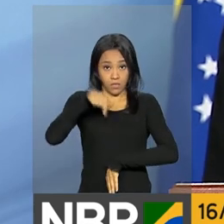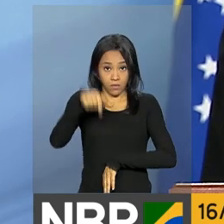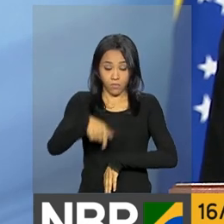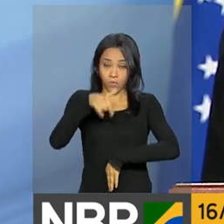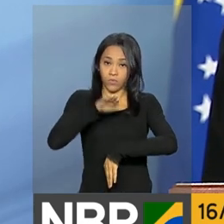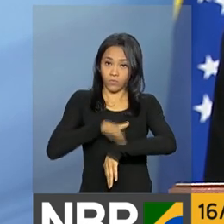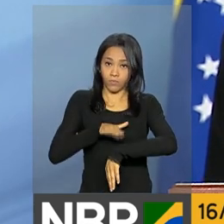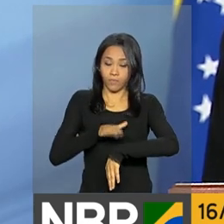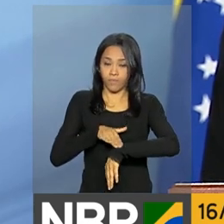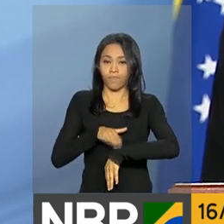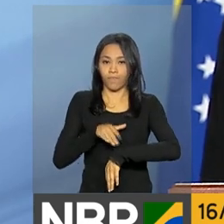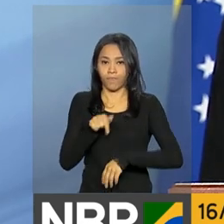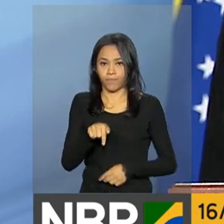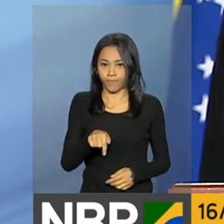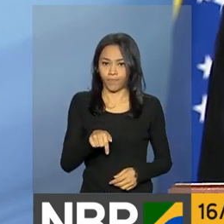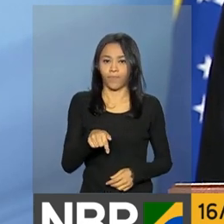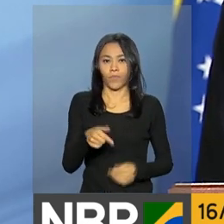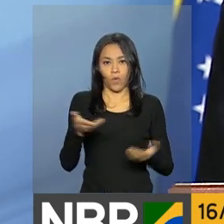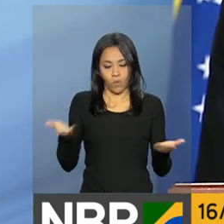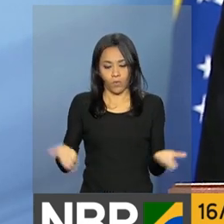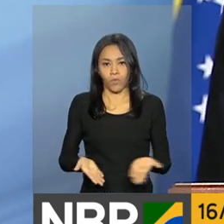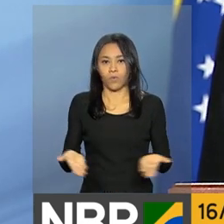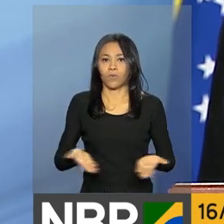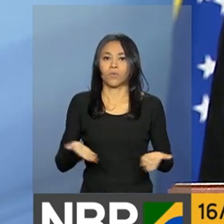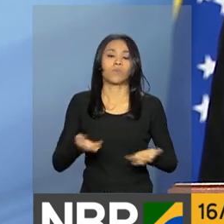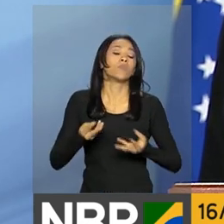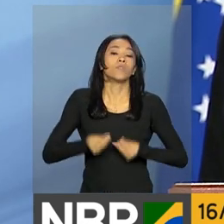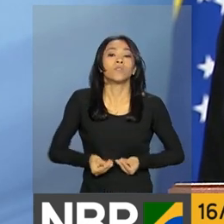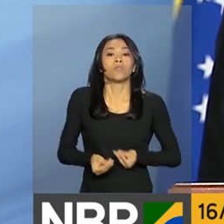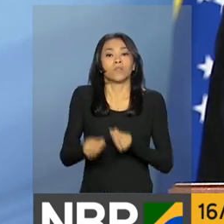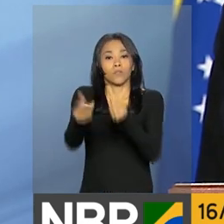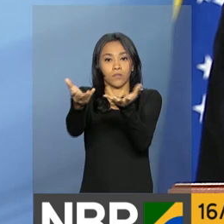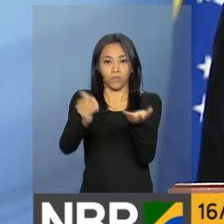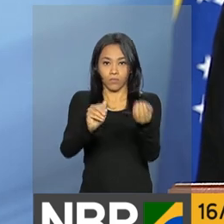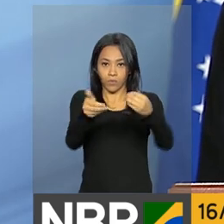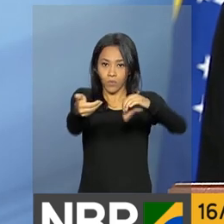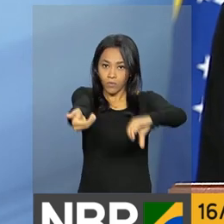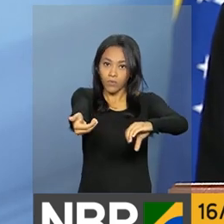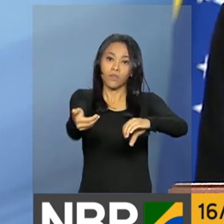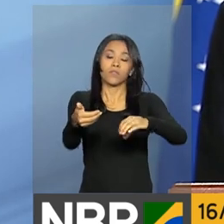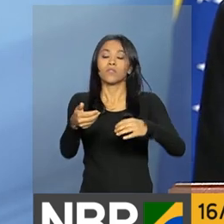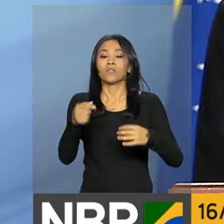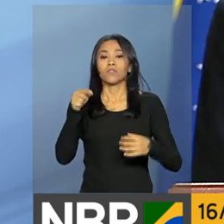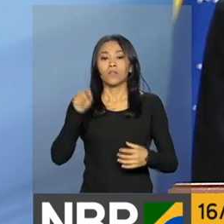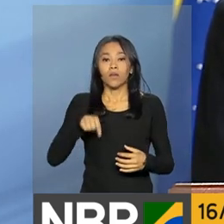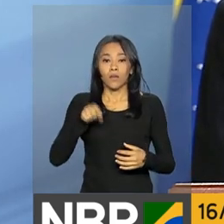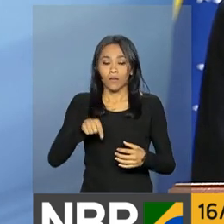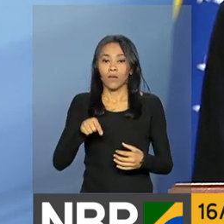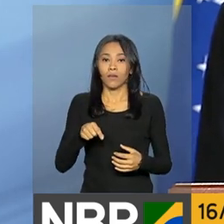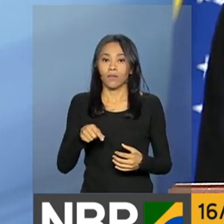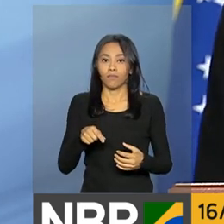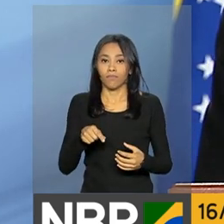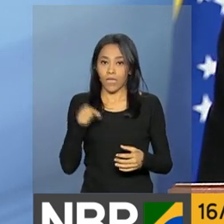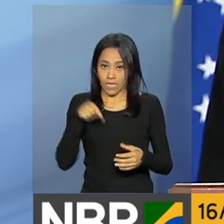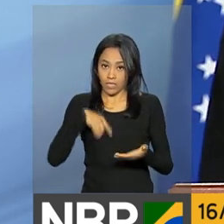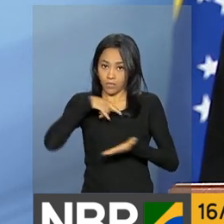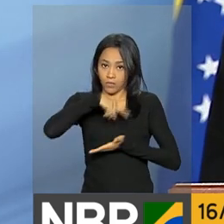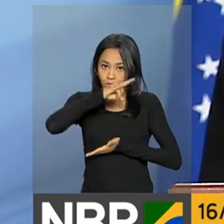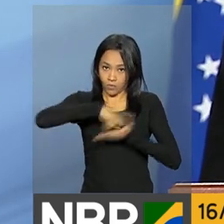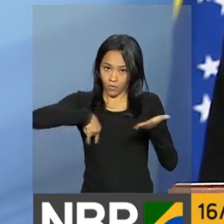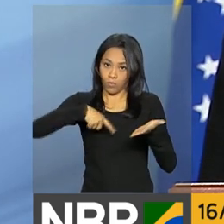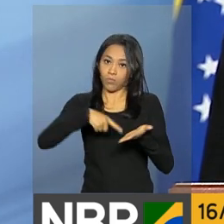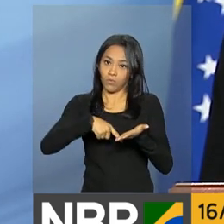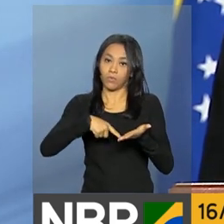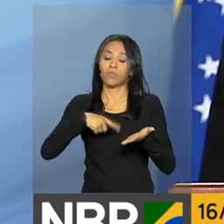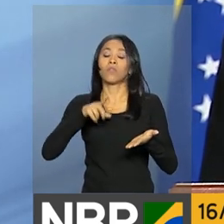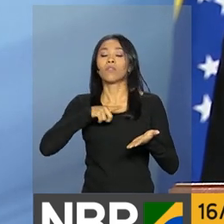momento, remetendo ainda hoje ao Congresso Nacional. A intervenção tem